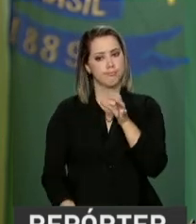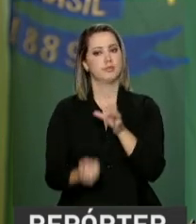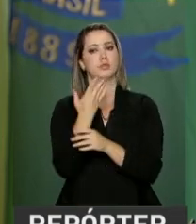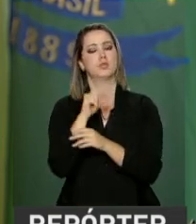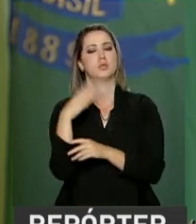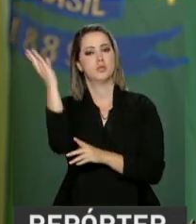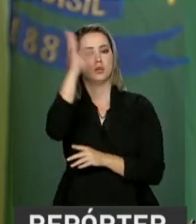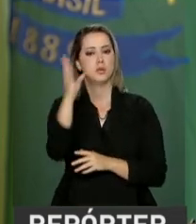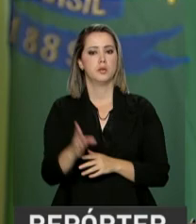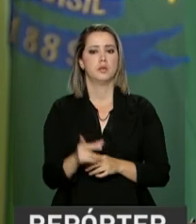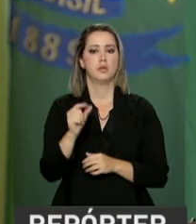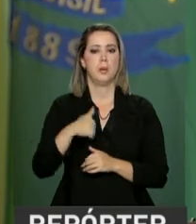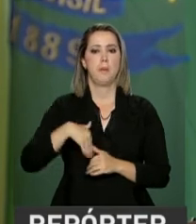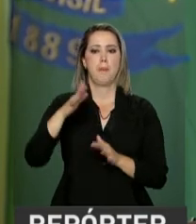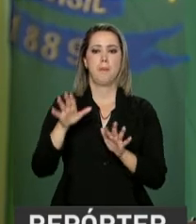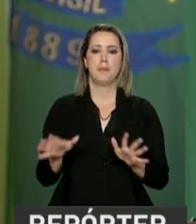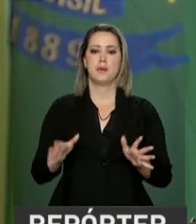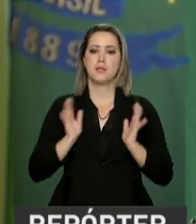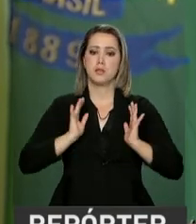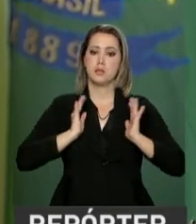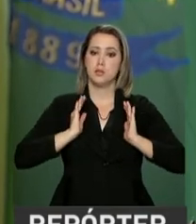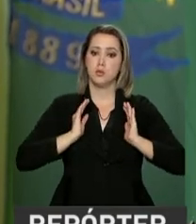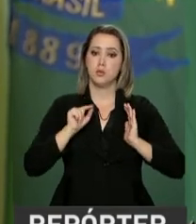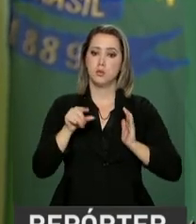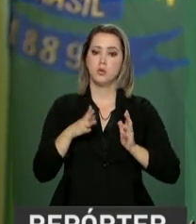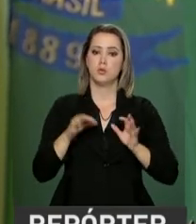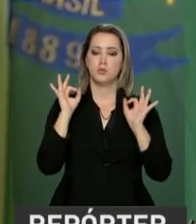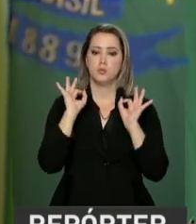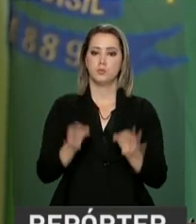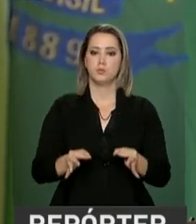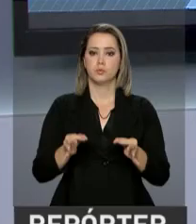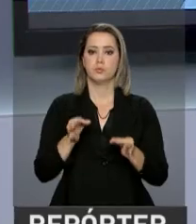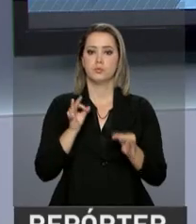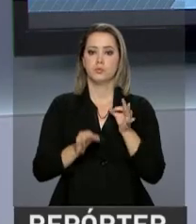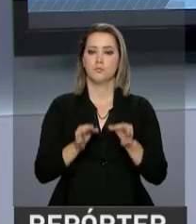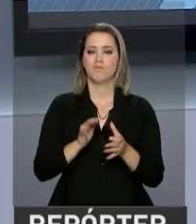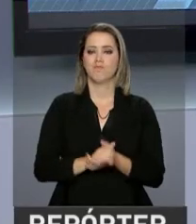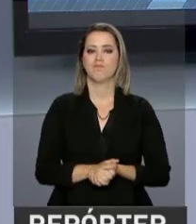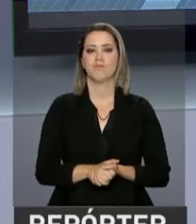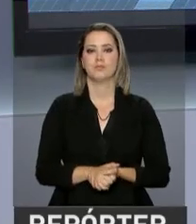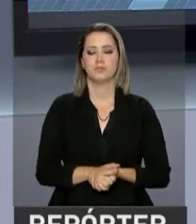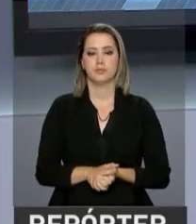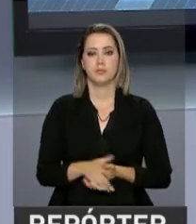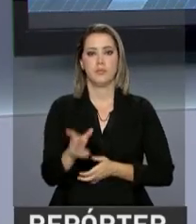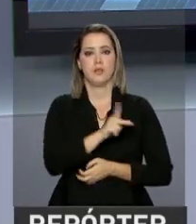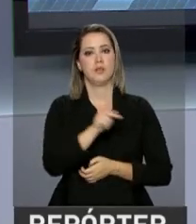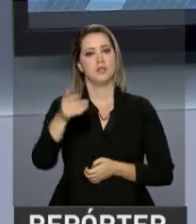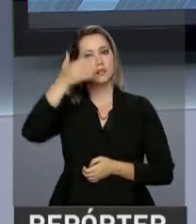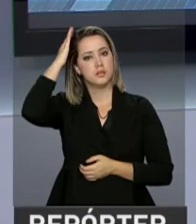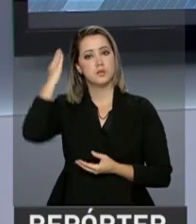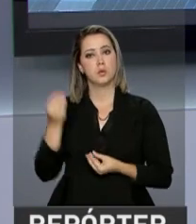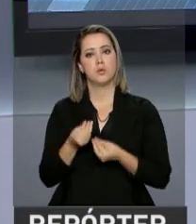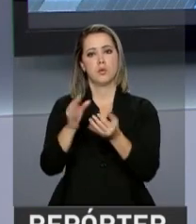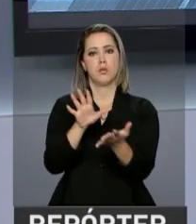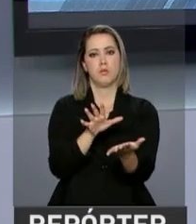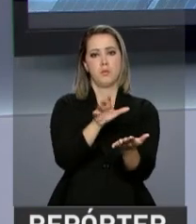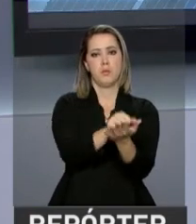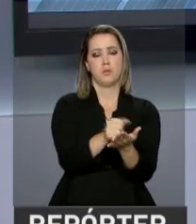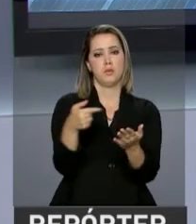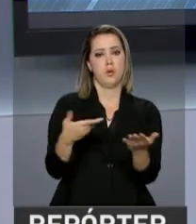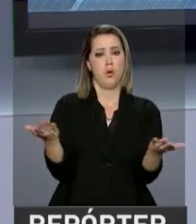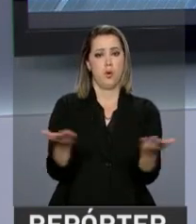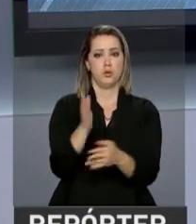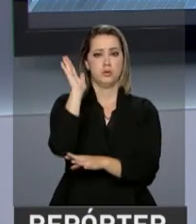juntos um Brasil mais próspero e mais justo. E o presidente Michel Temer deu posse